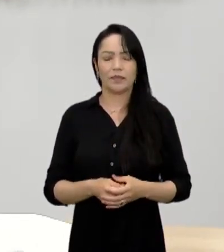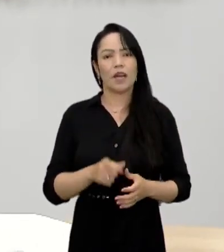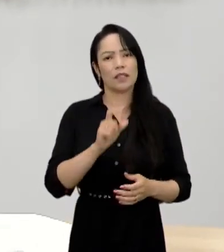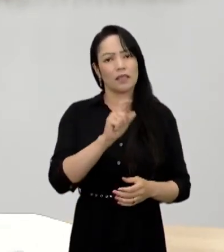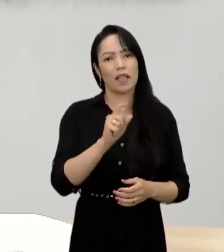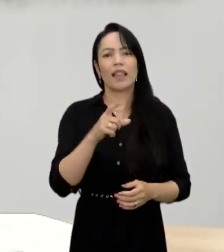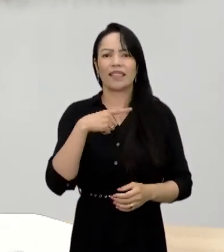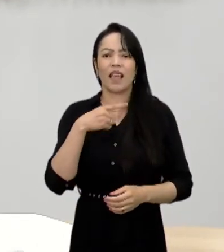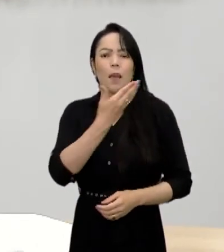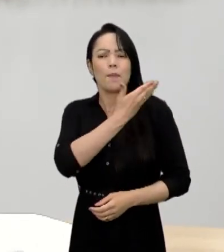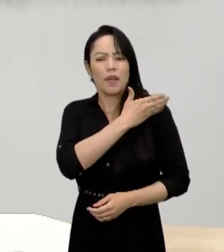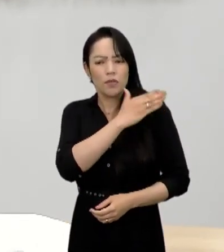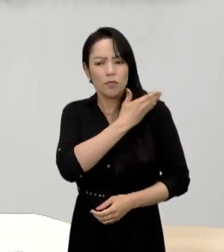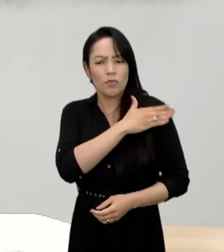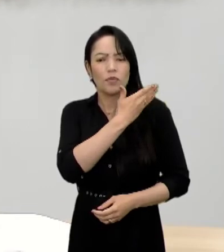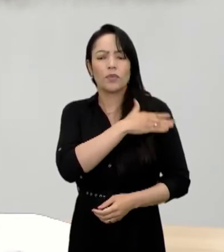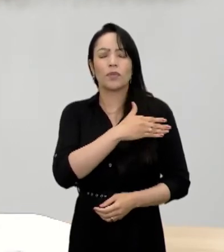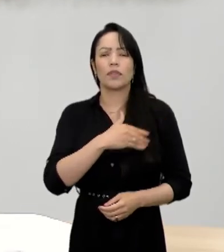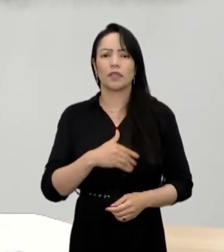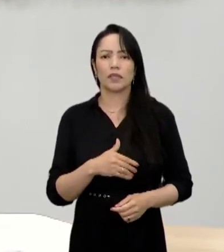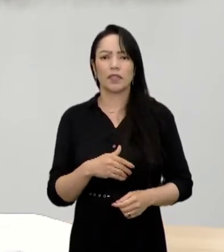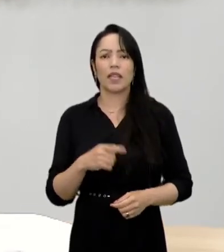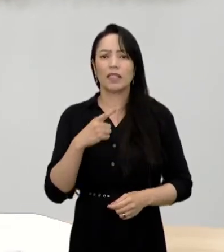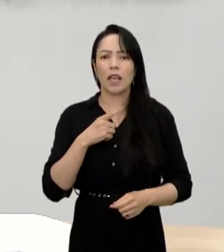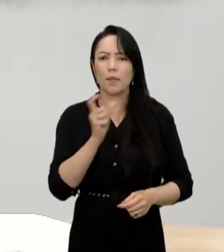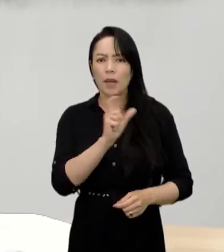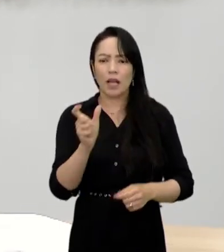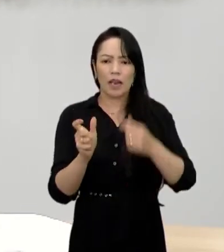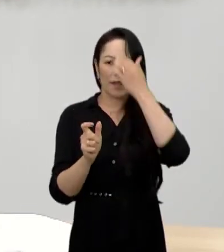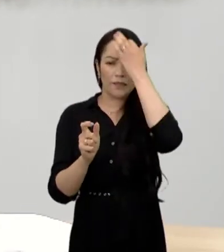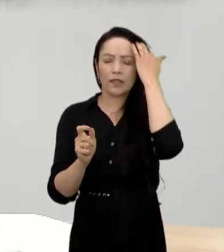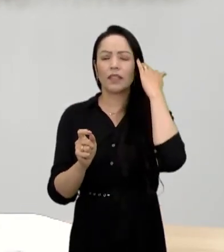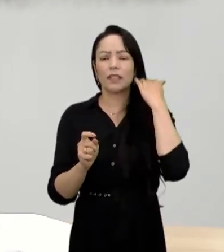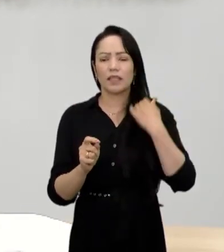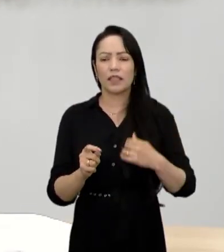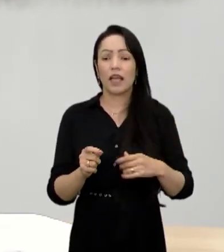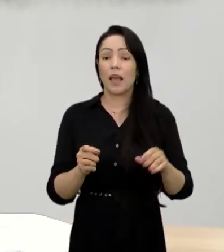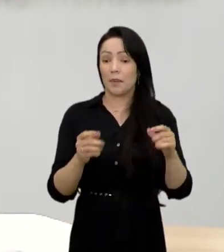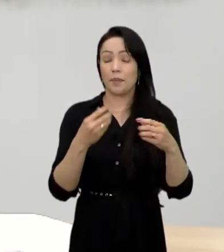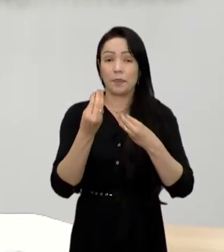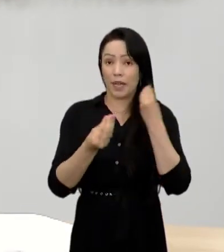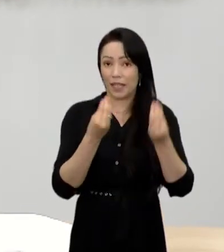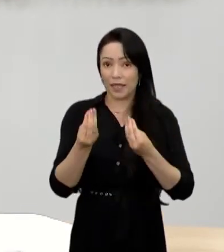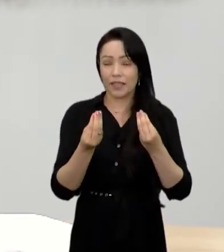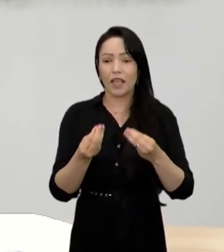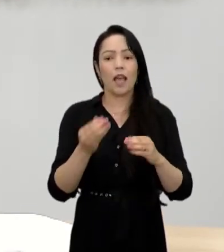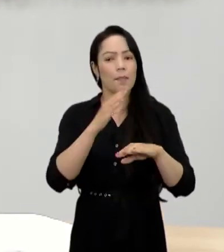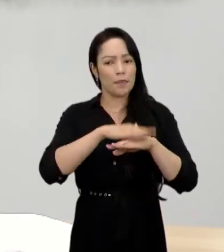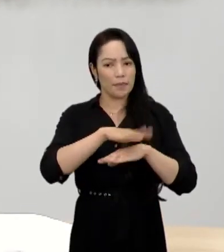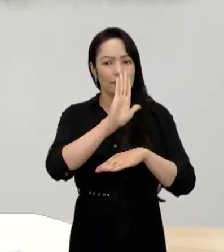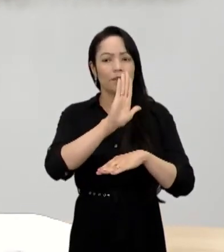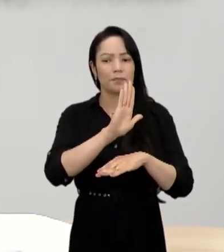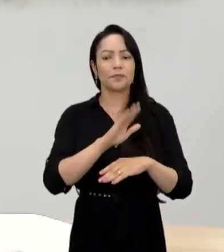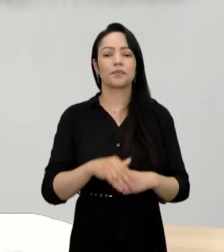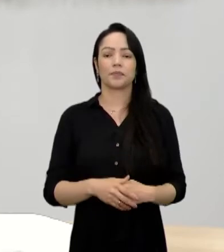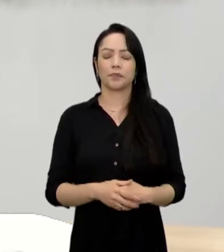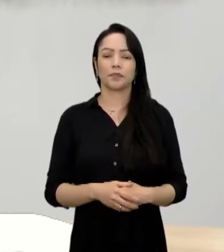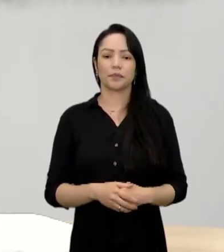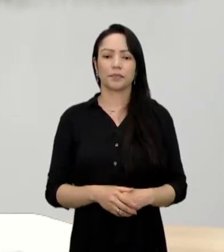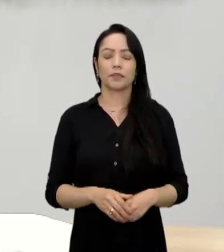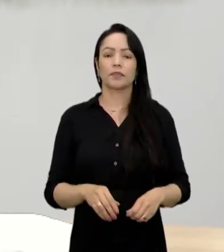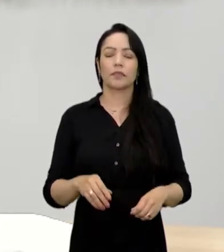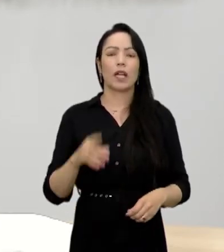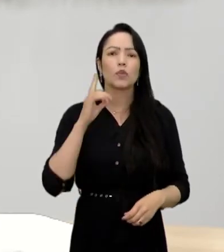questões de preconceito, de poder de palavra, é para que cada vez mais e a